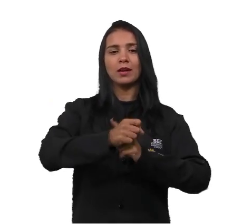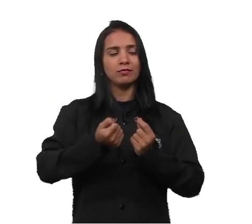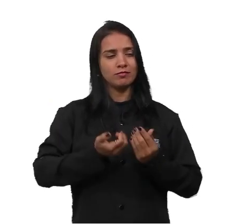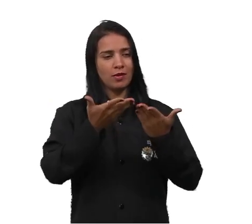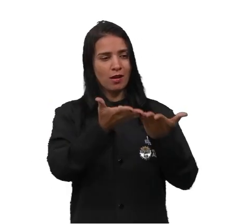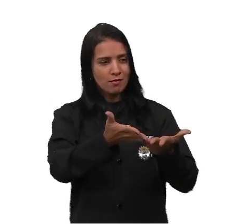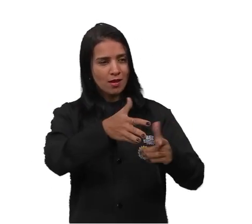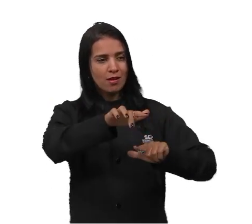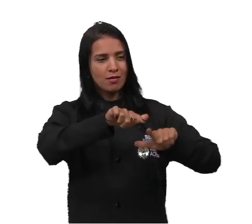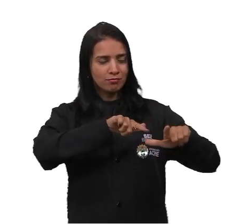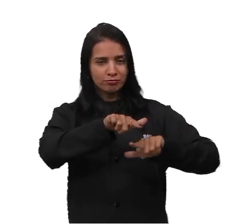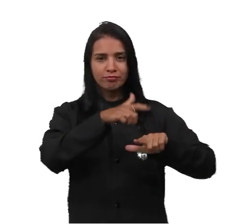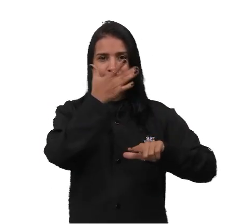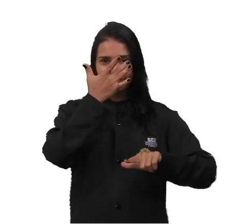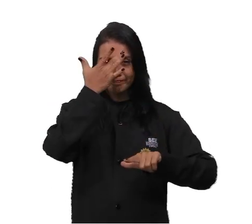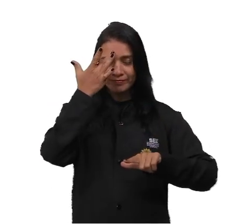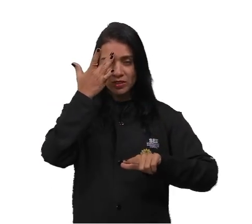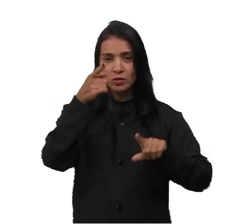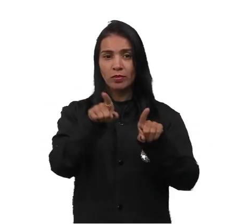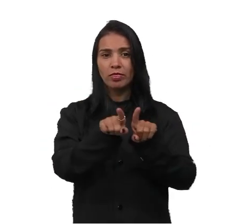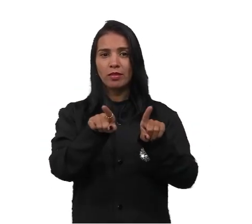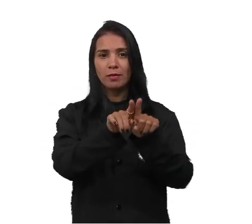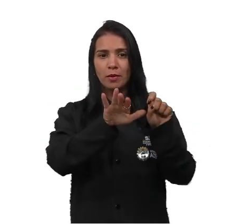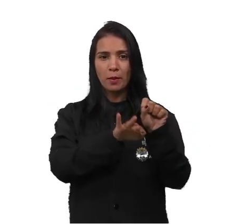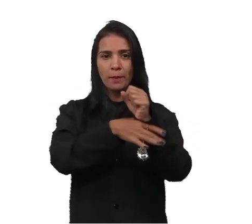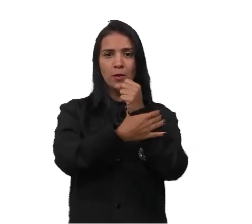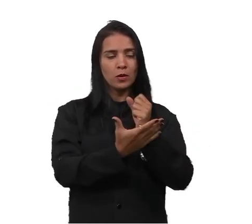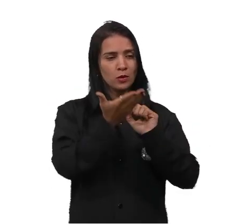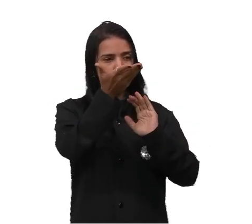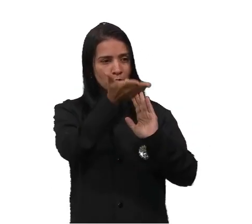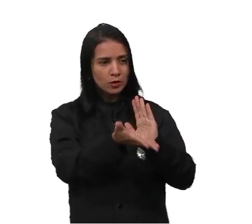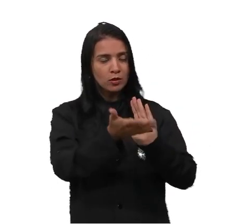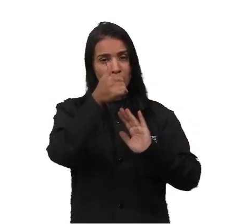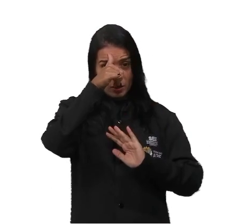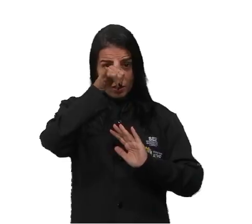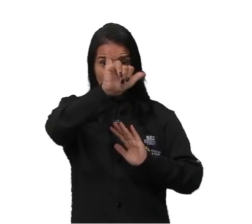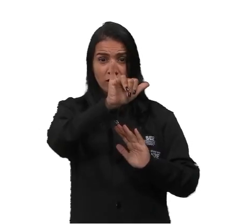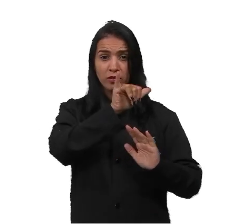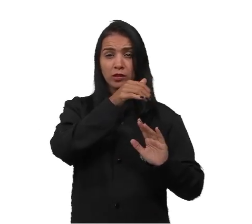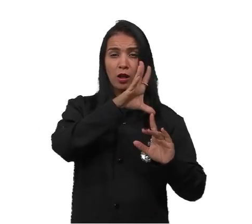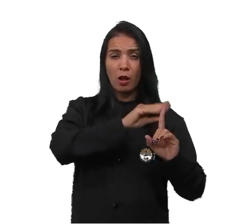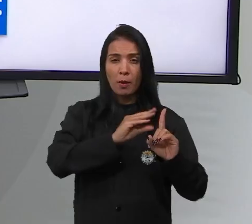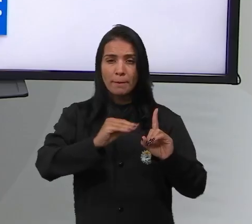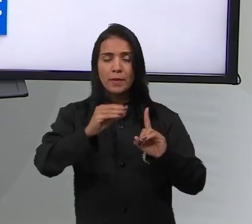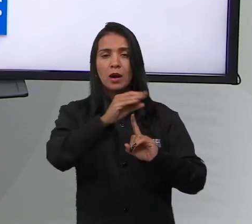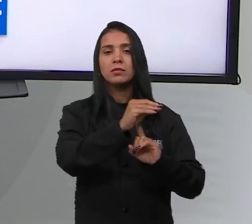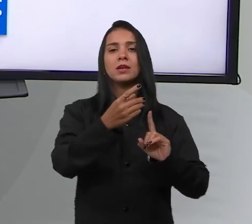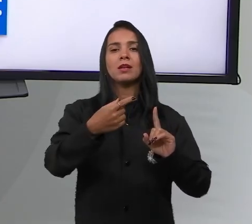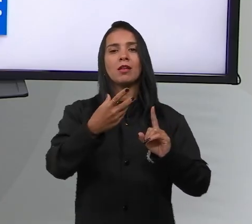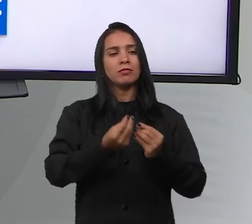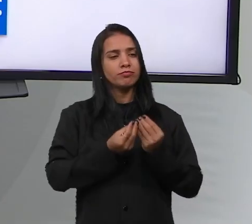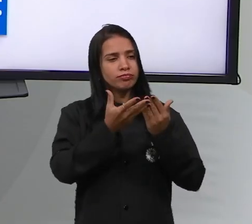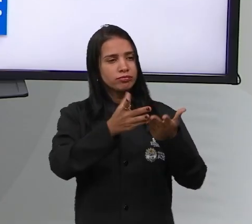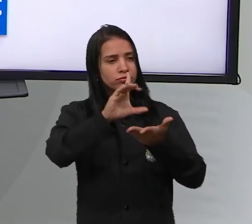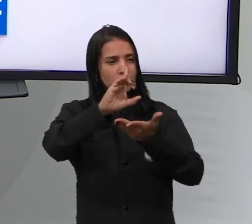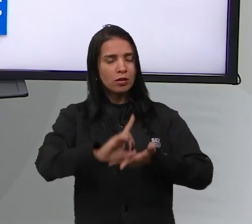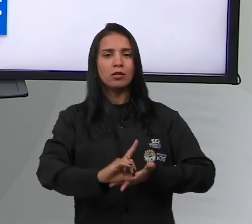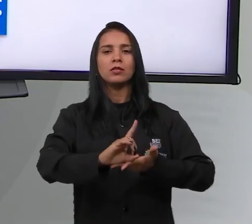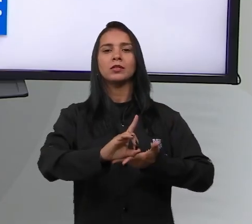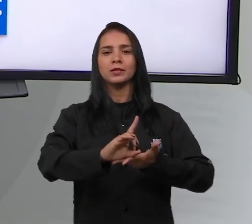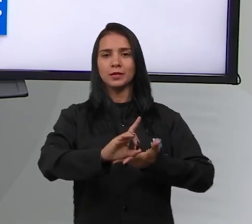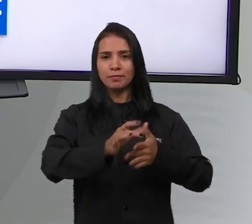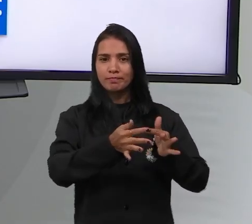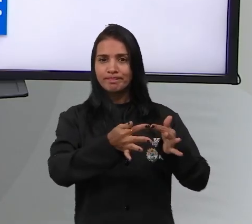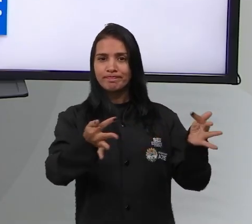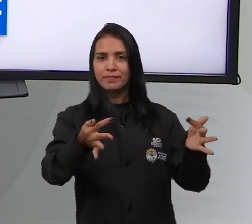ao trabalhador, protegendo-o de abusos e garantindo direitos mínimos, ou seja,